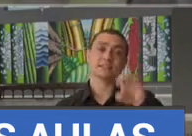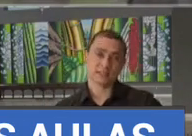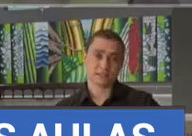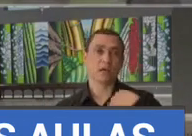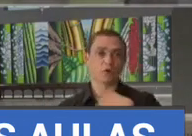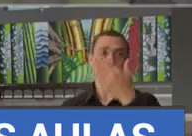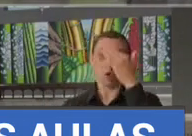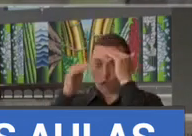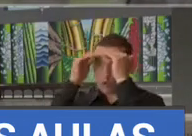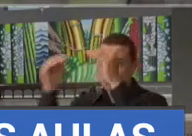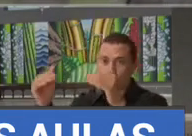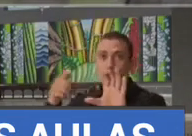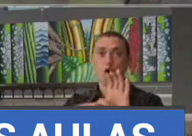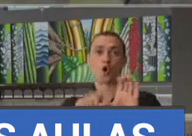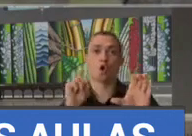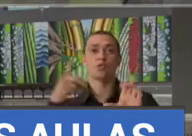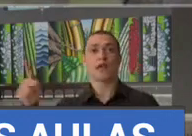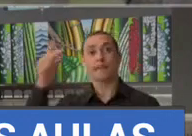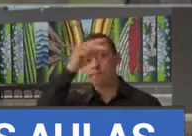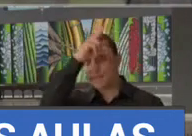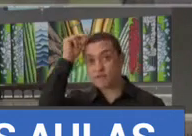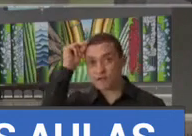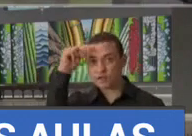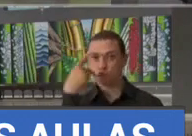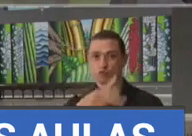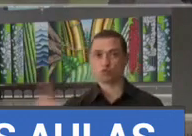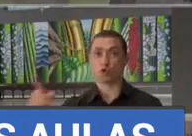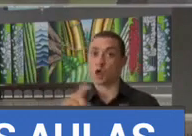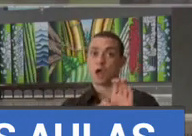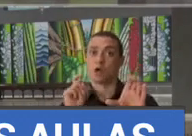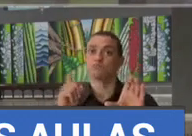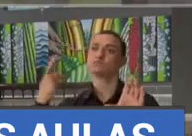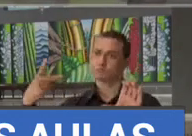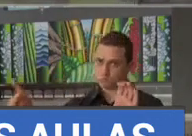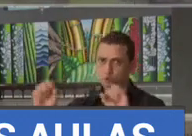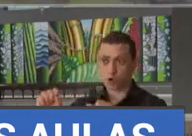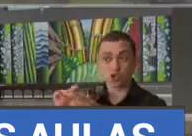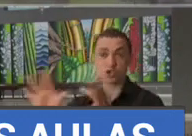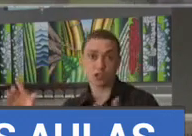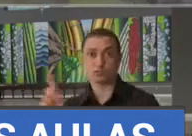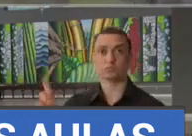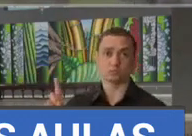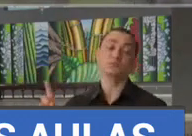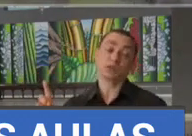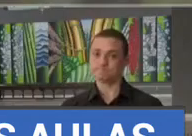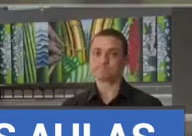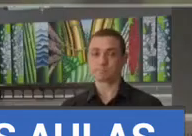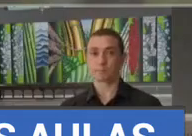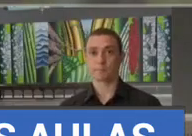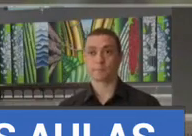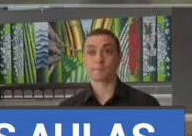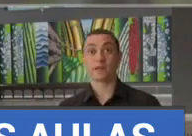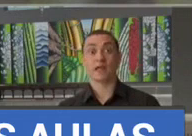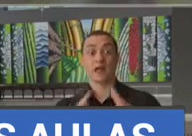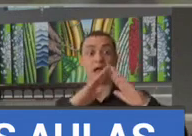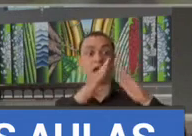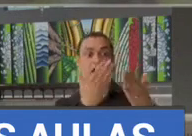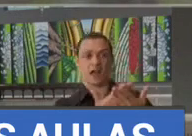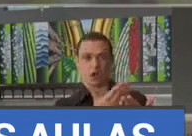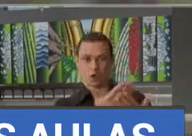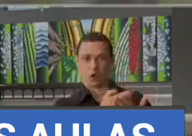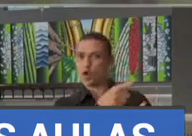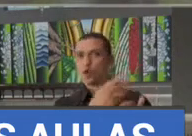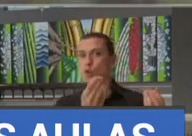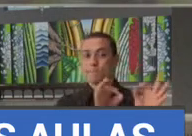respeitar a autonomia dos prefeitos para a utilização da abertura na sociedade para as escolas